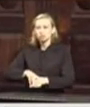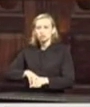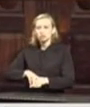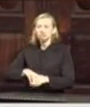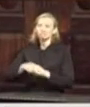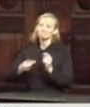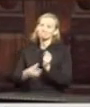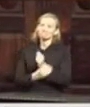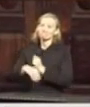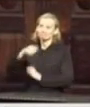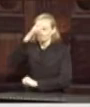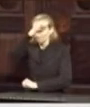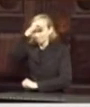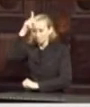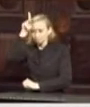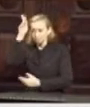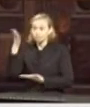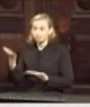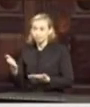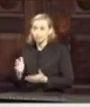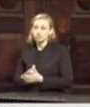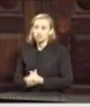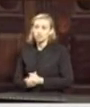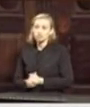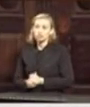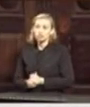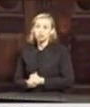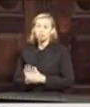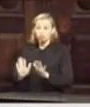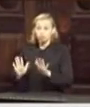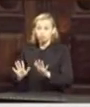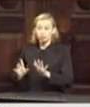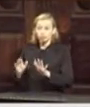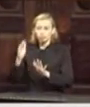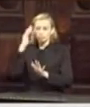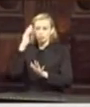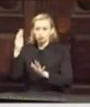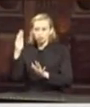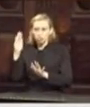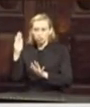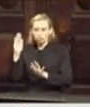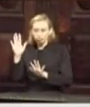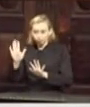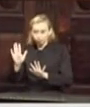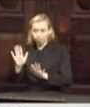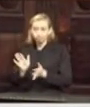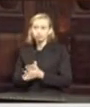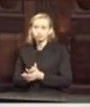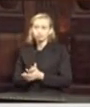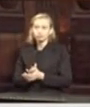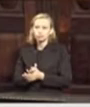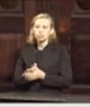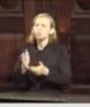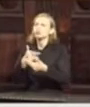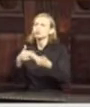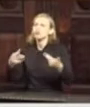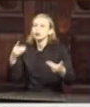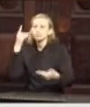da segurança pública. Esse é o principal argumento, que tem feito, inclusive, com que muitos